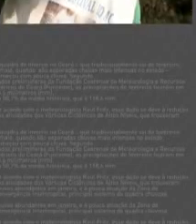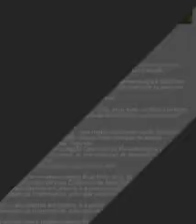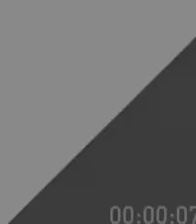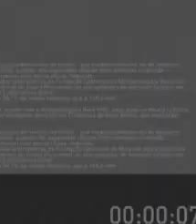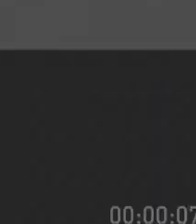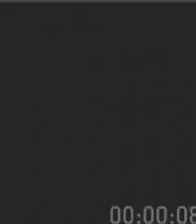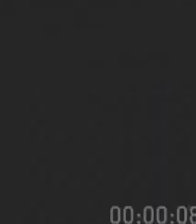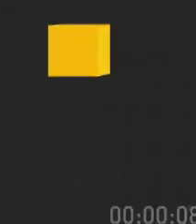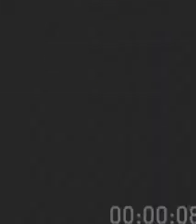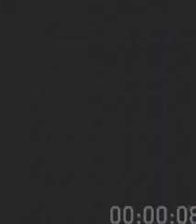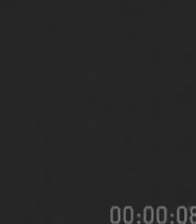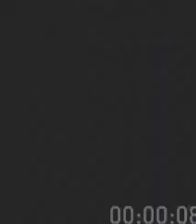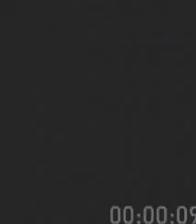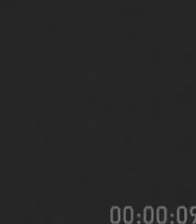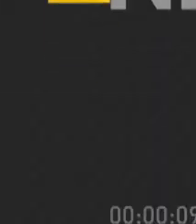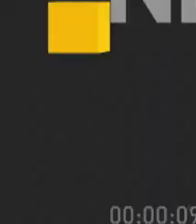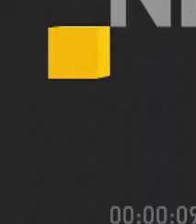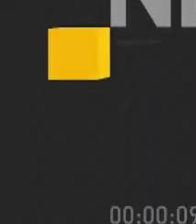ae